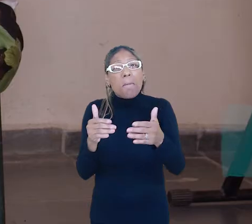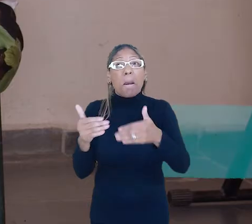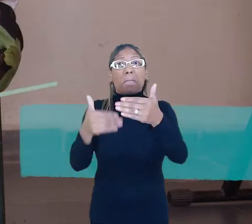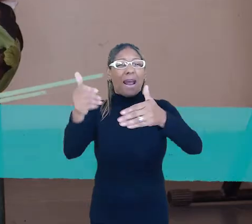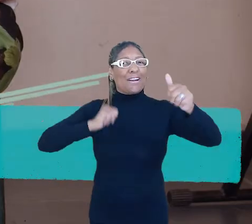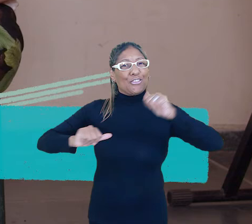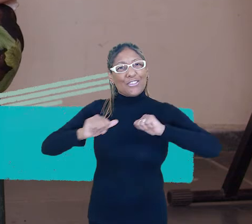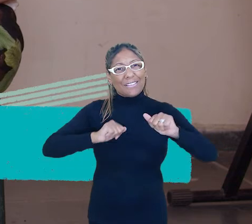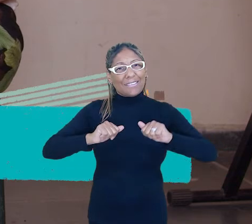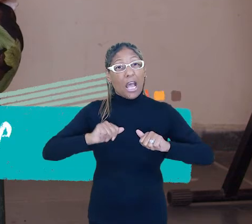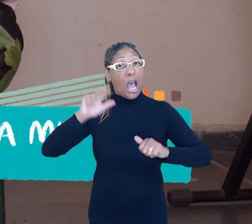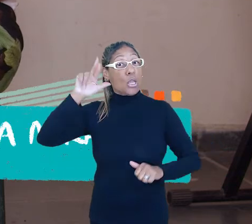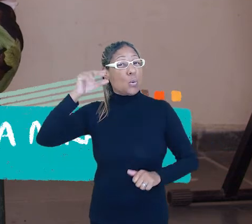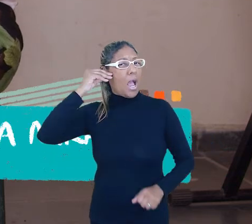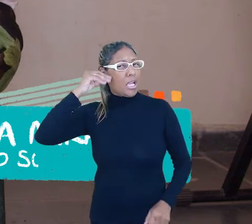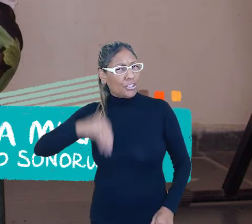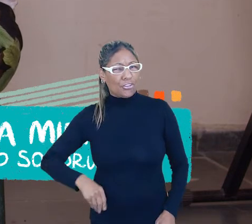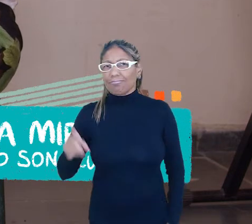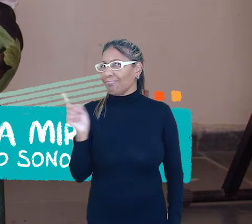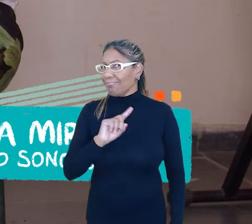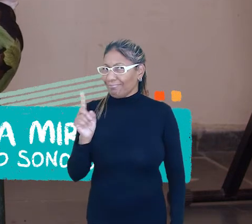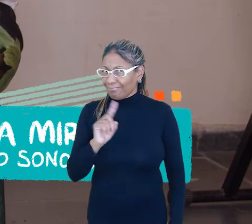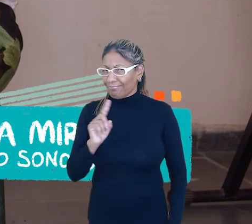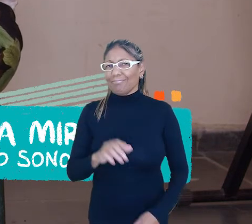pequenininho. Nunca pensamos em desistir. Andréia.